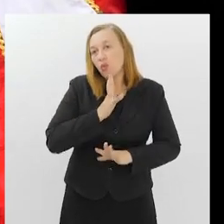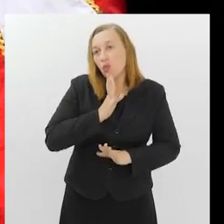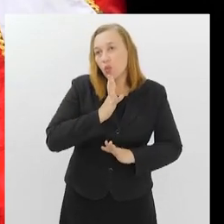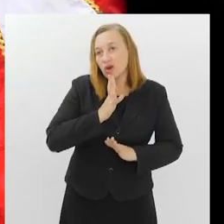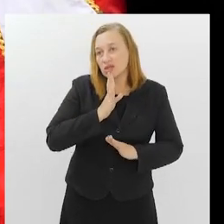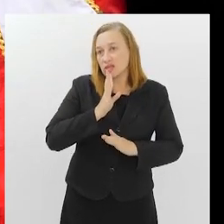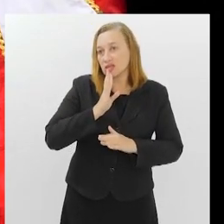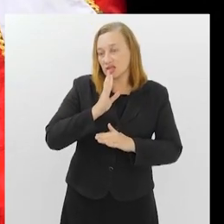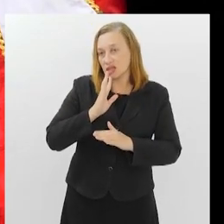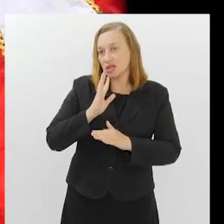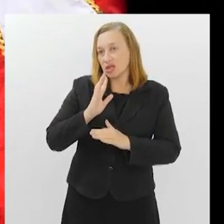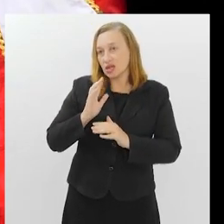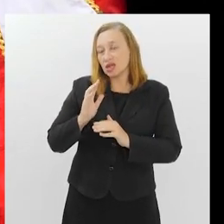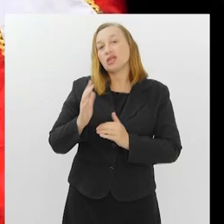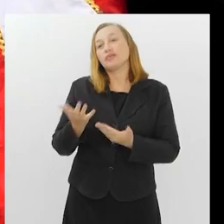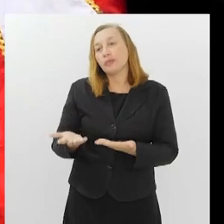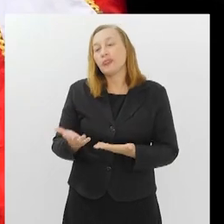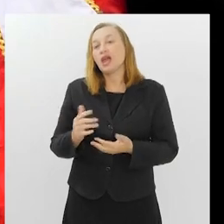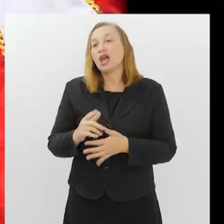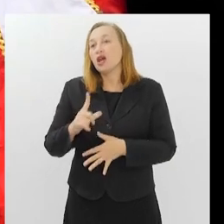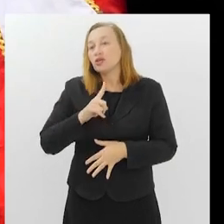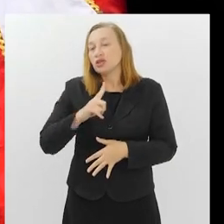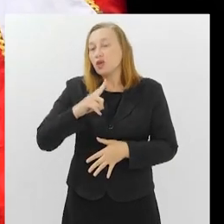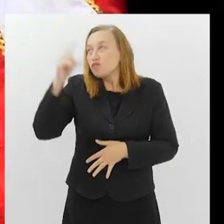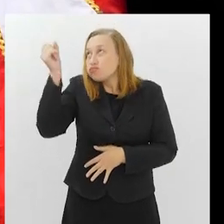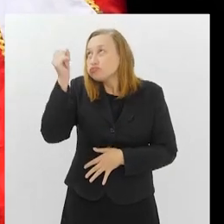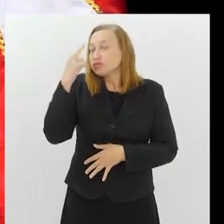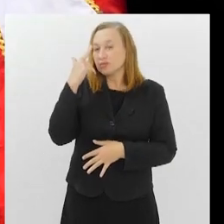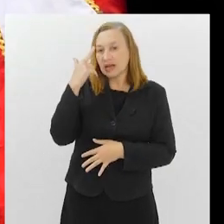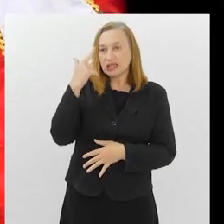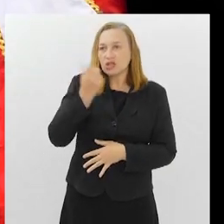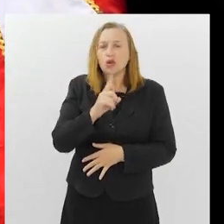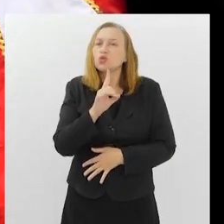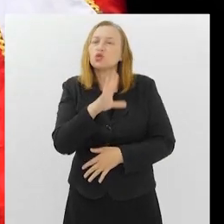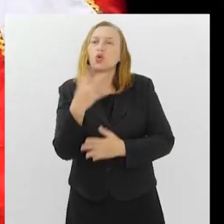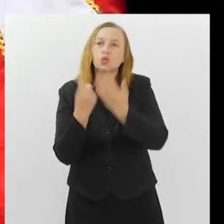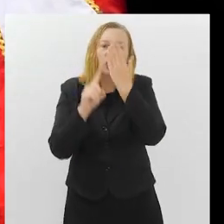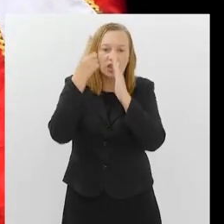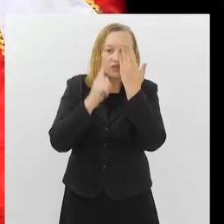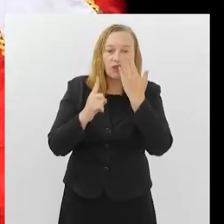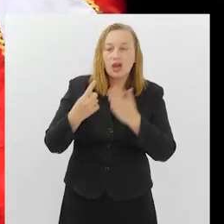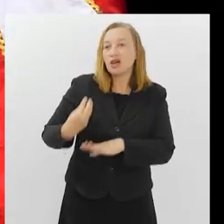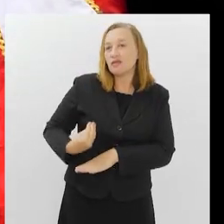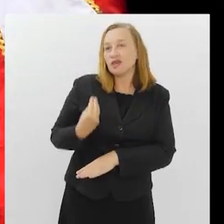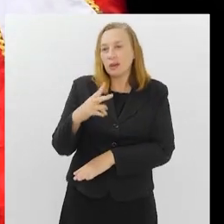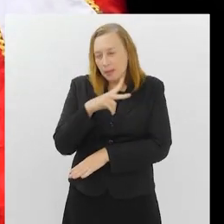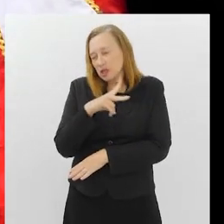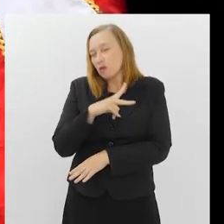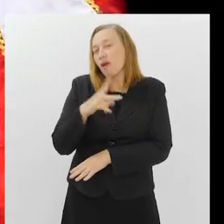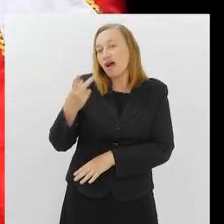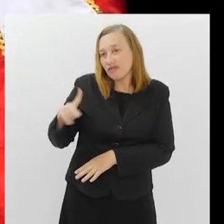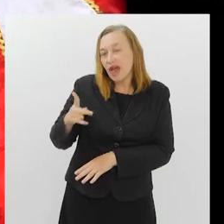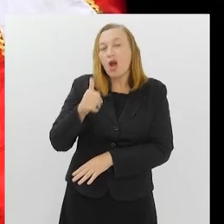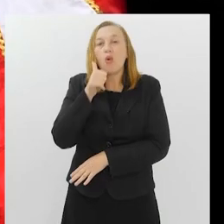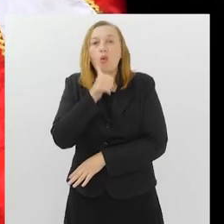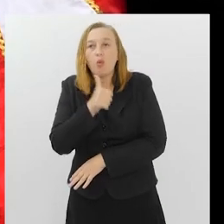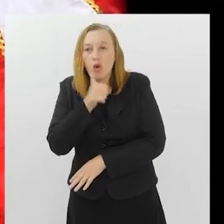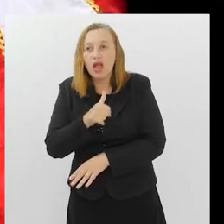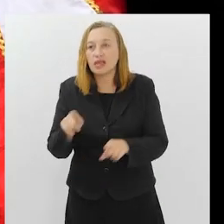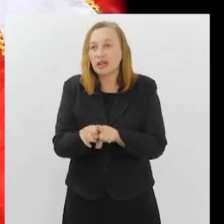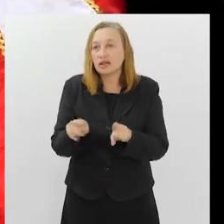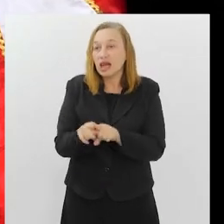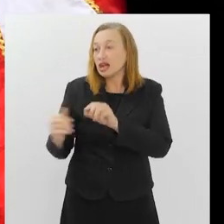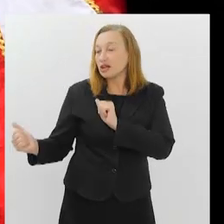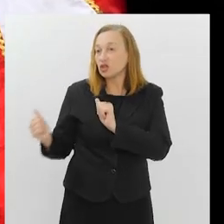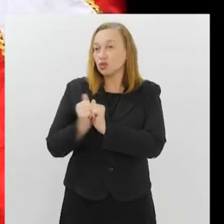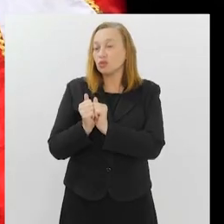pessoa que eu levo para a minha vida pessoal também. Eu tenho ela como inspiração, não só no carnaval, como na vida pessoal, como mulher.